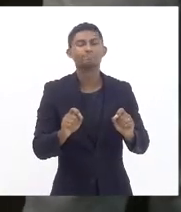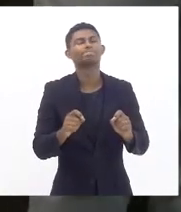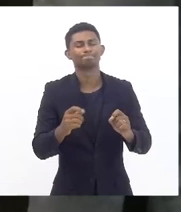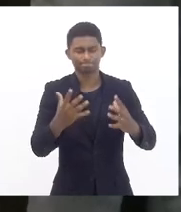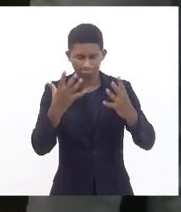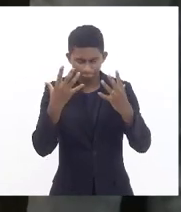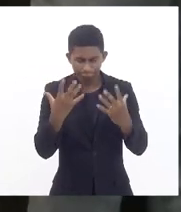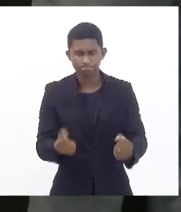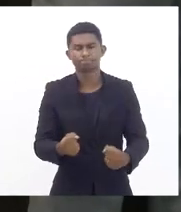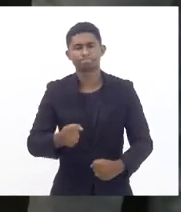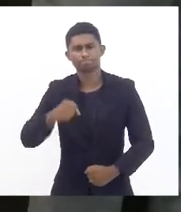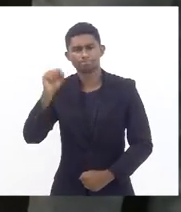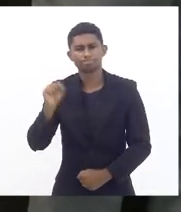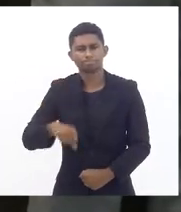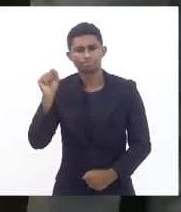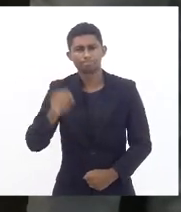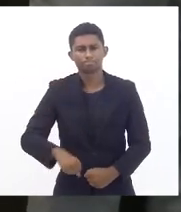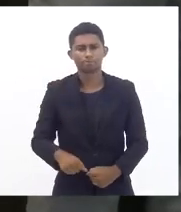favorável,